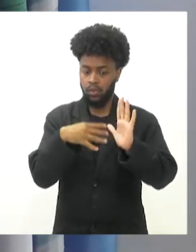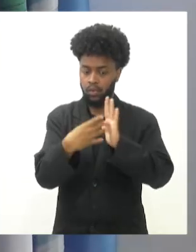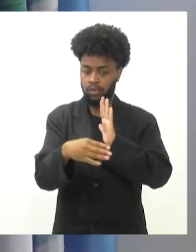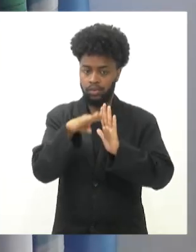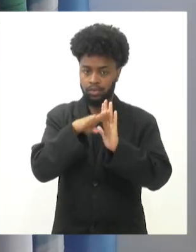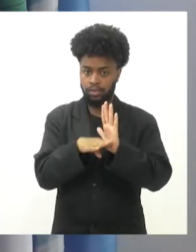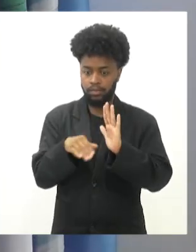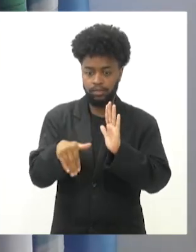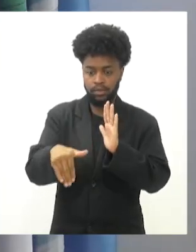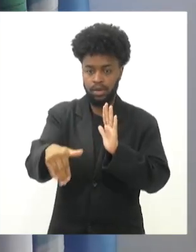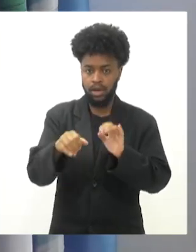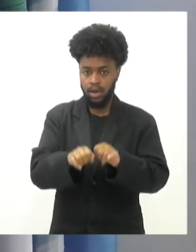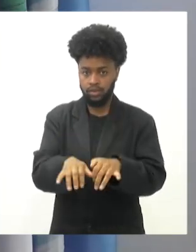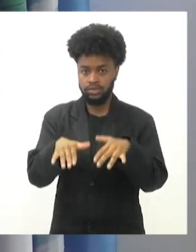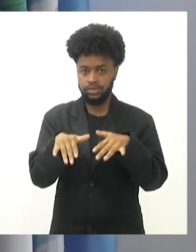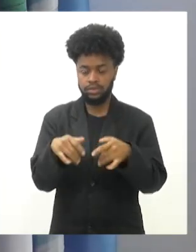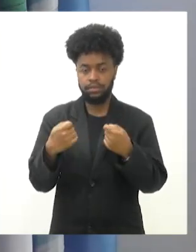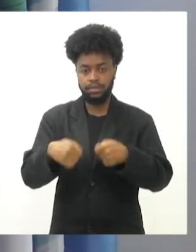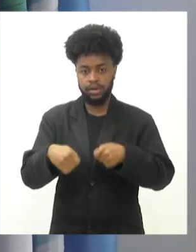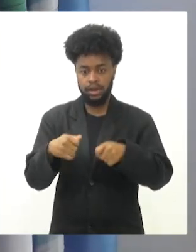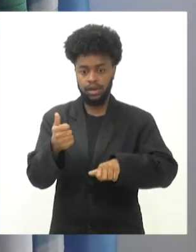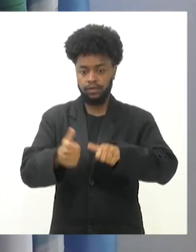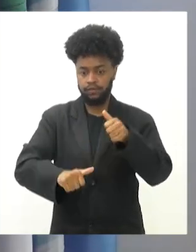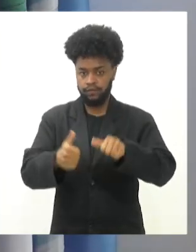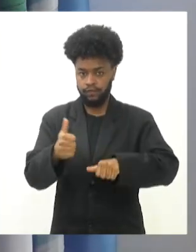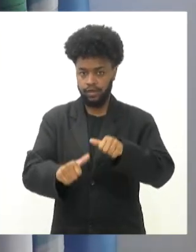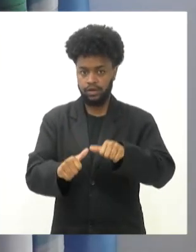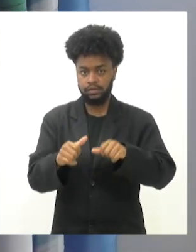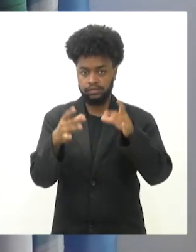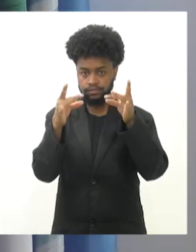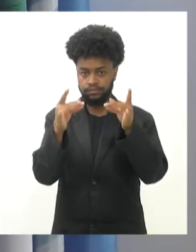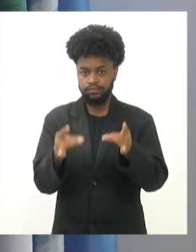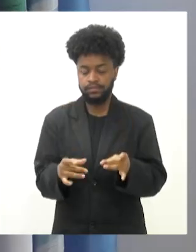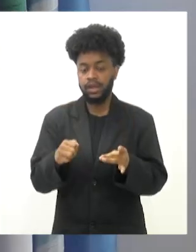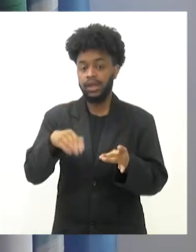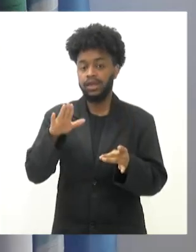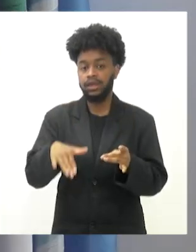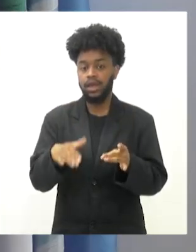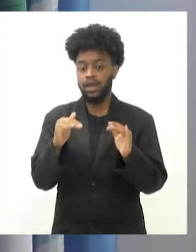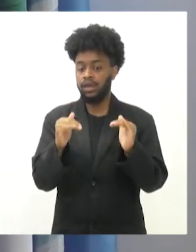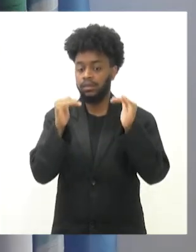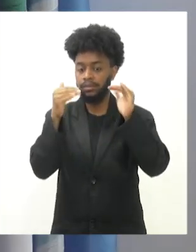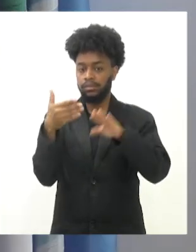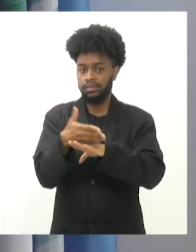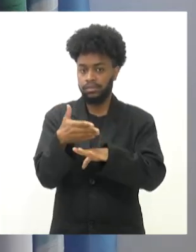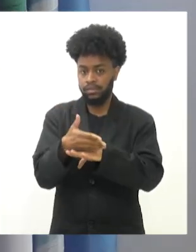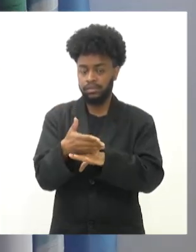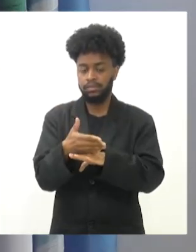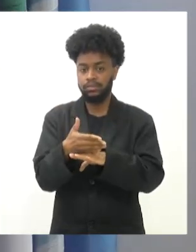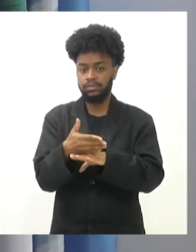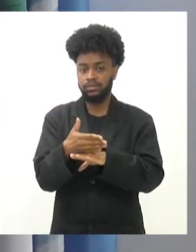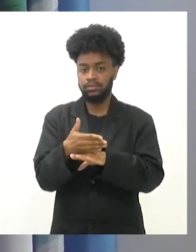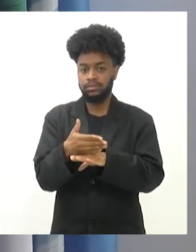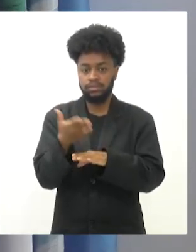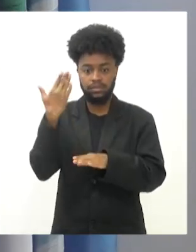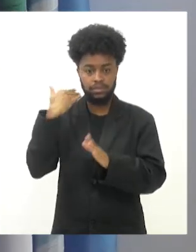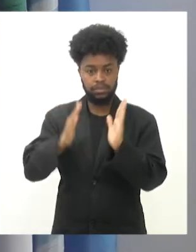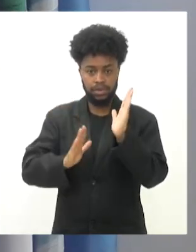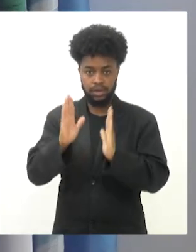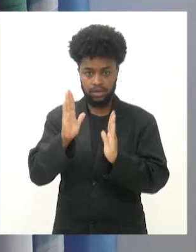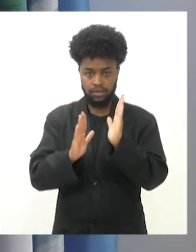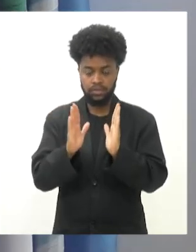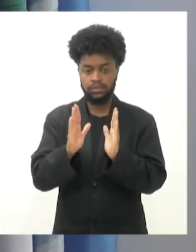próximas audiências, que a gente faça uma análise pormenorizada de quem era a autoridade estadual que estava à frente daquela pasta